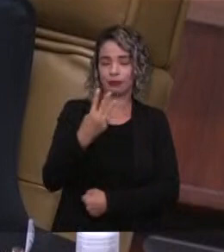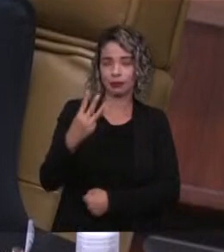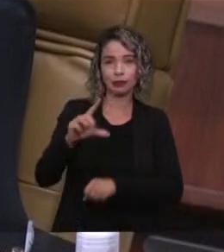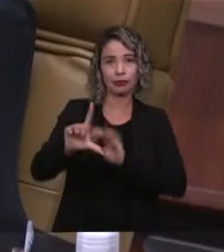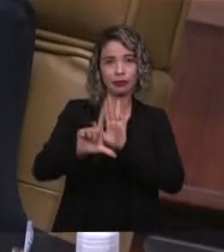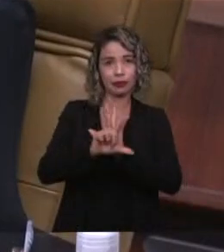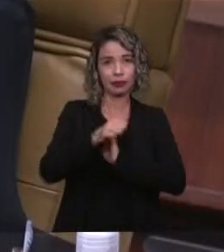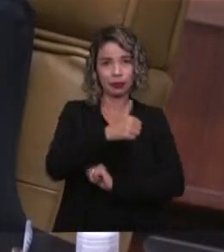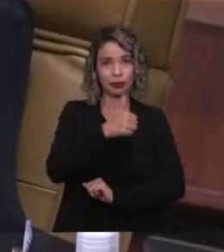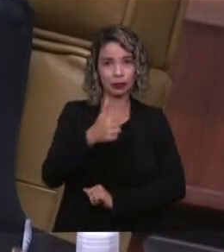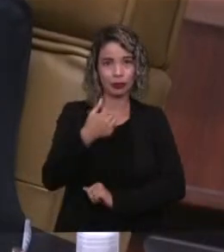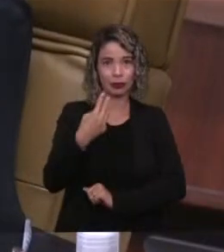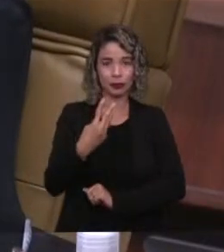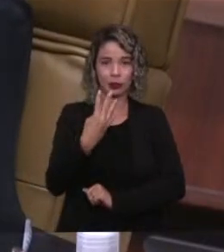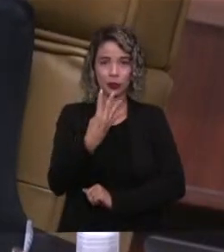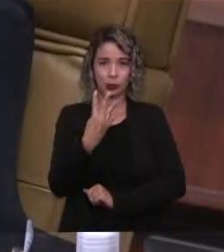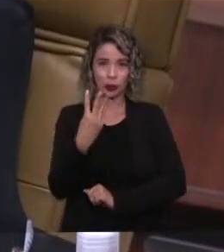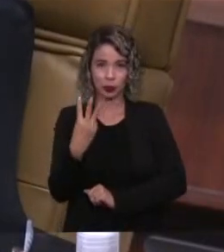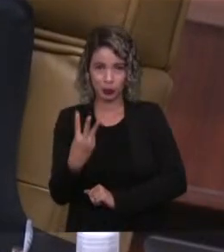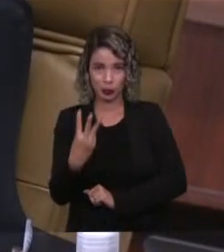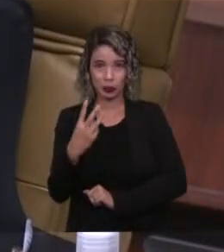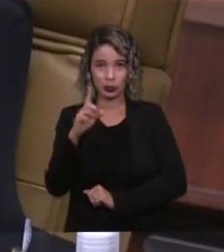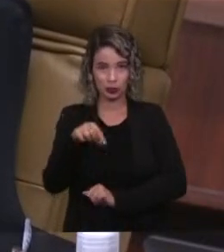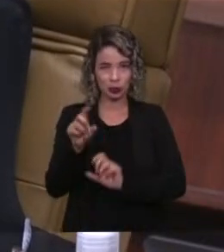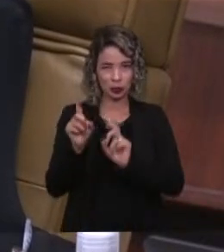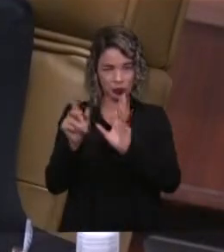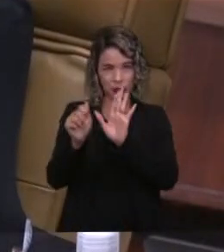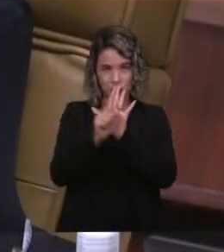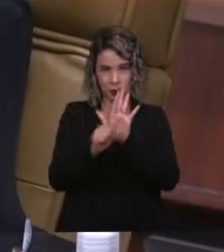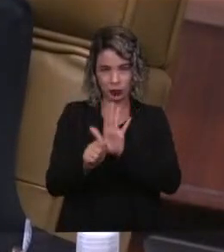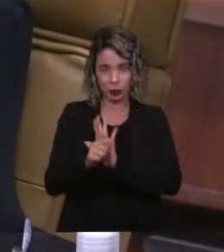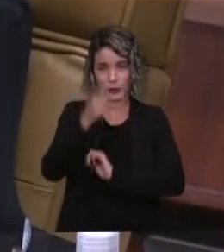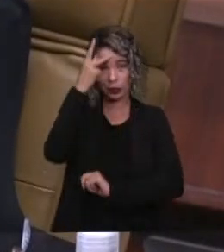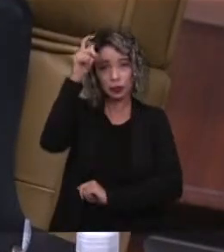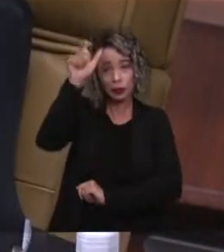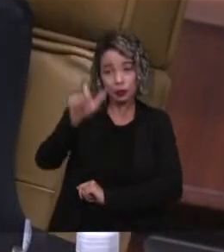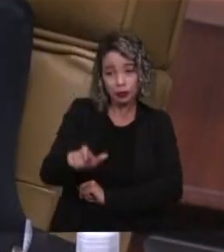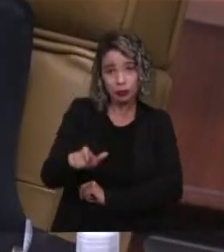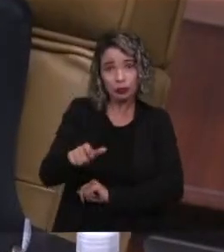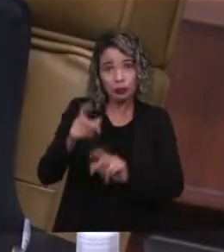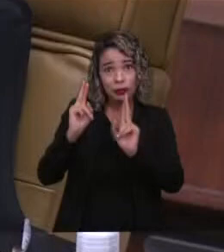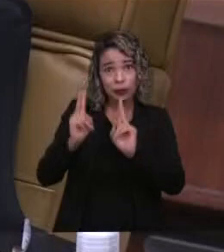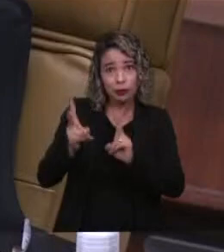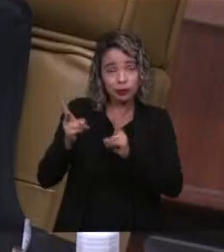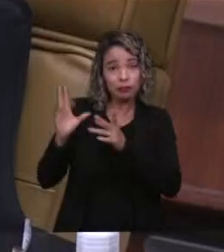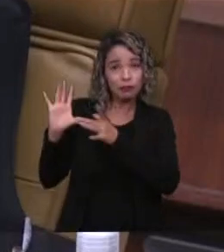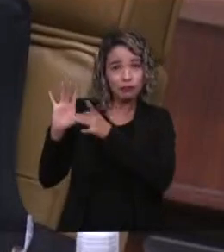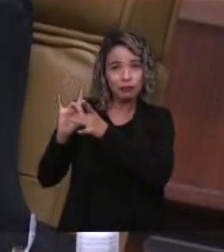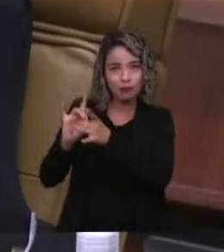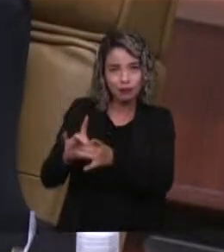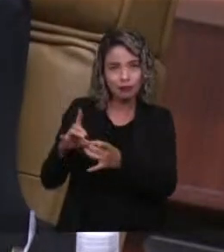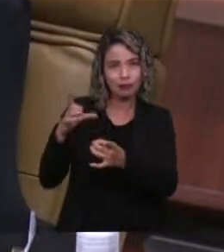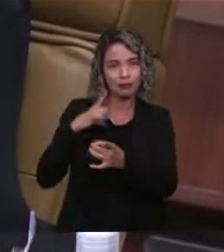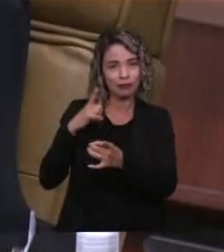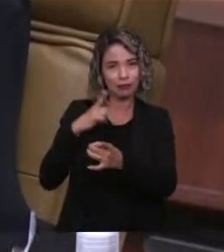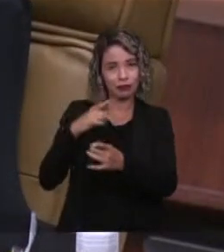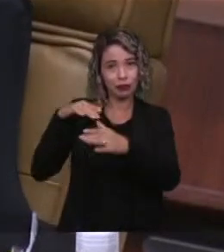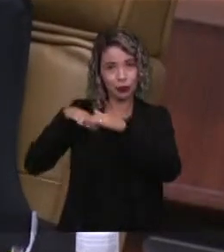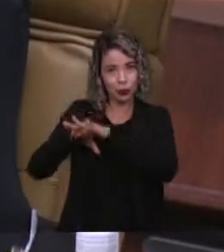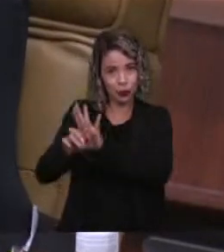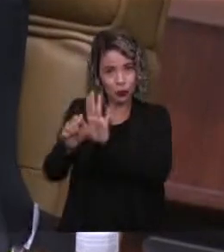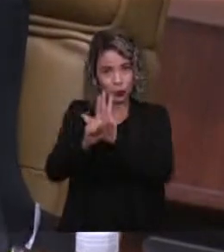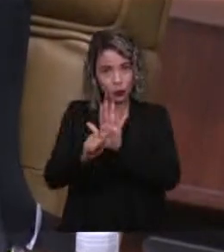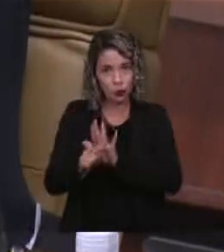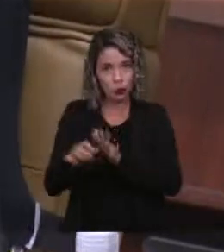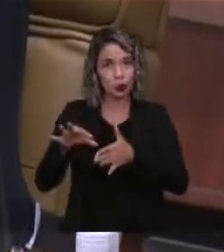da Lei 11.343, tráfico de drogas, o agente que, no mesmo contexto, guarda